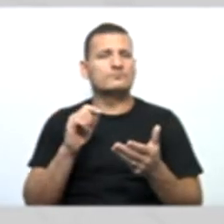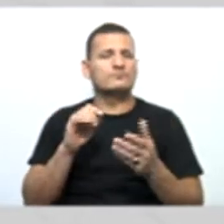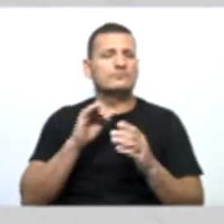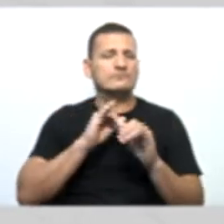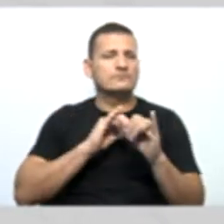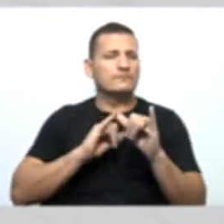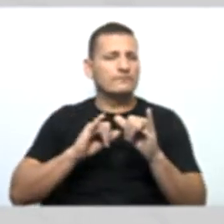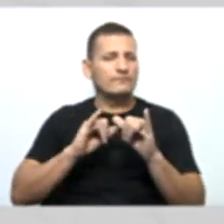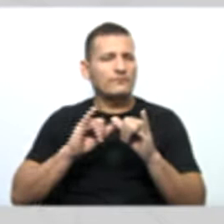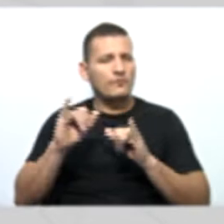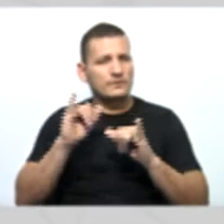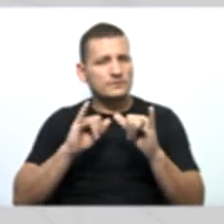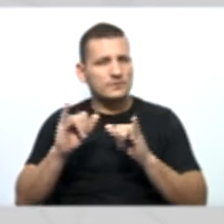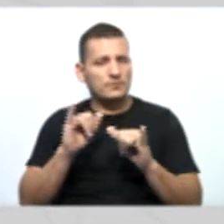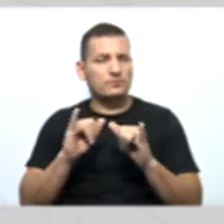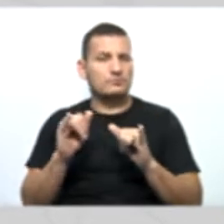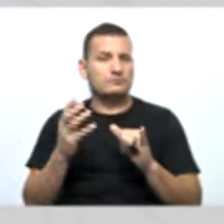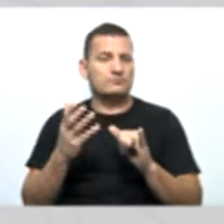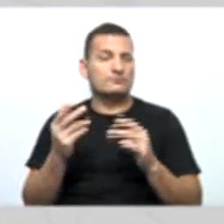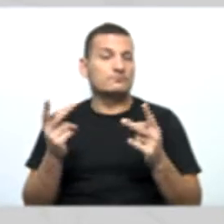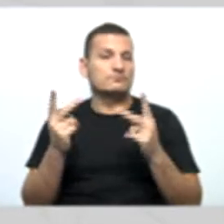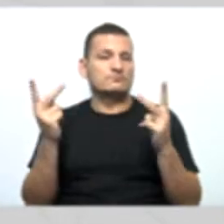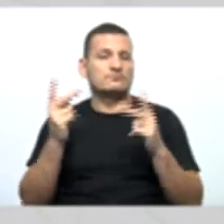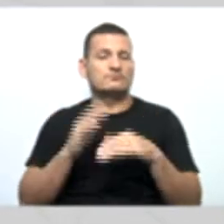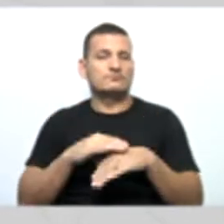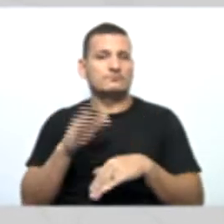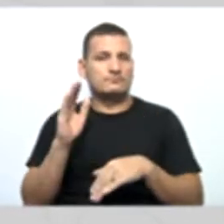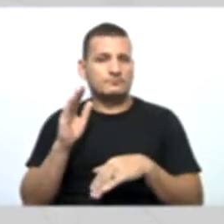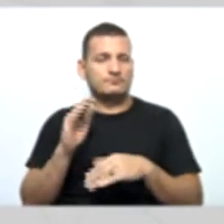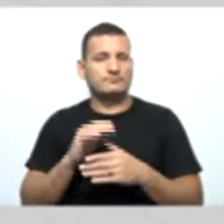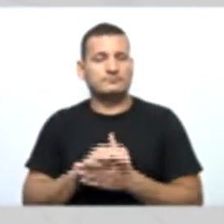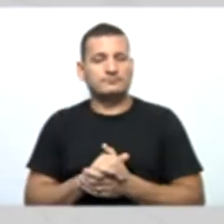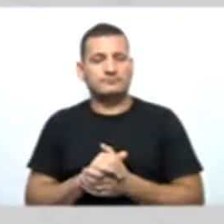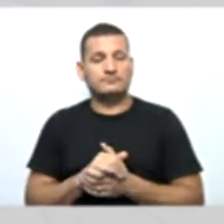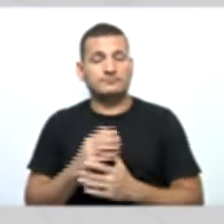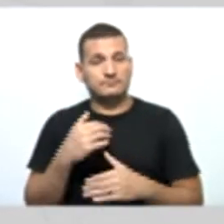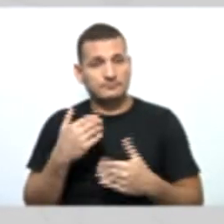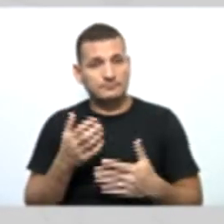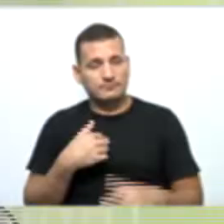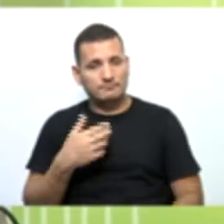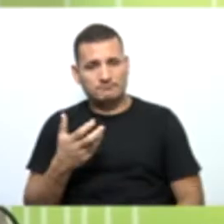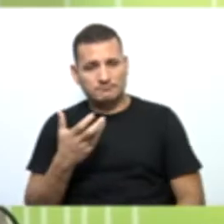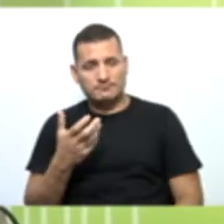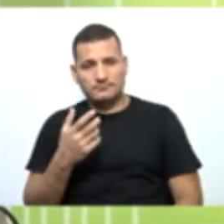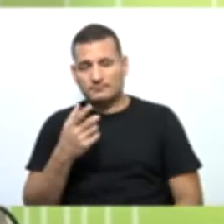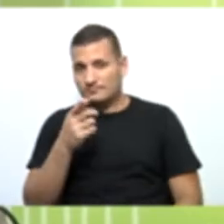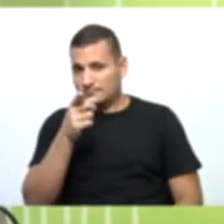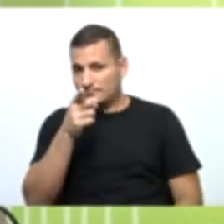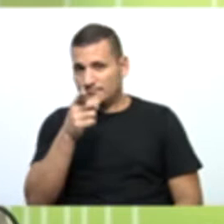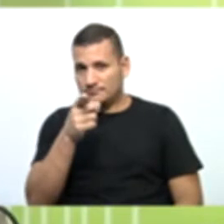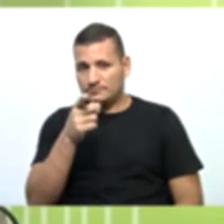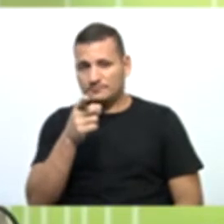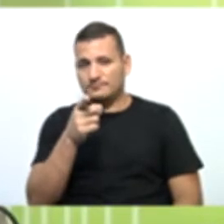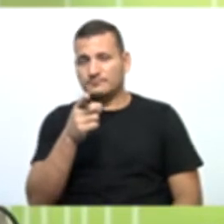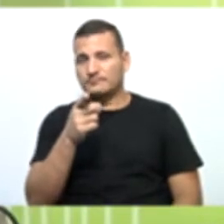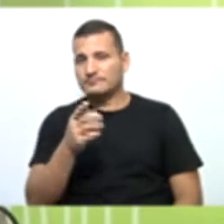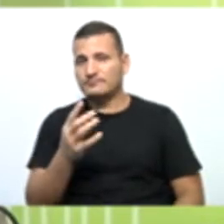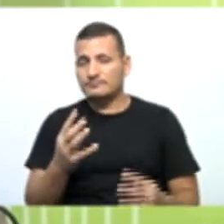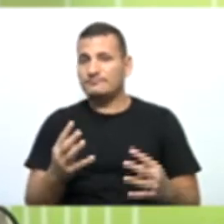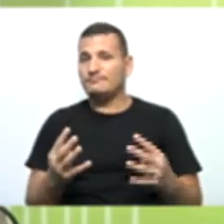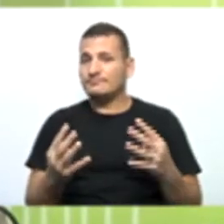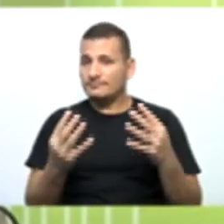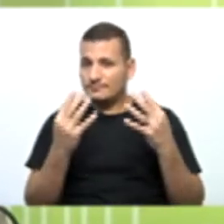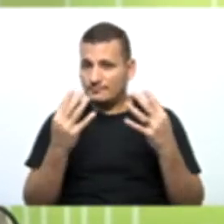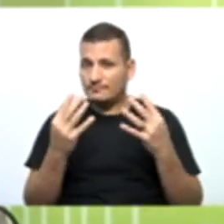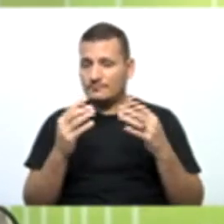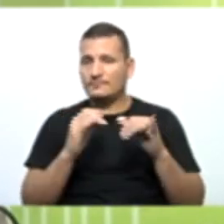valor é informação. Então, gente, eu quero que você, aluno, vem aqui, eu quero que você preste muita atenção